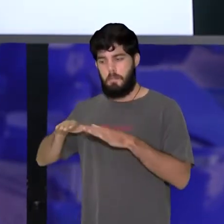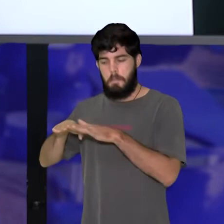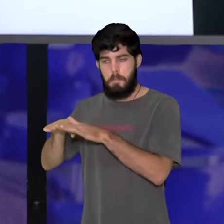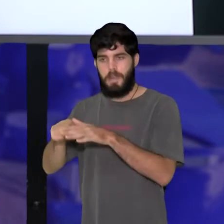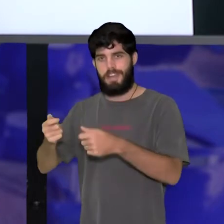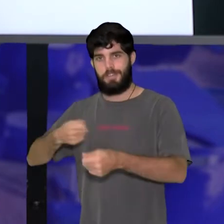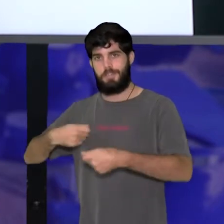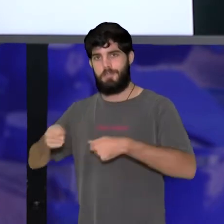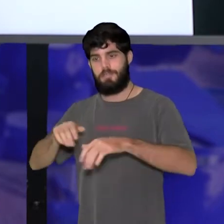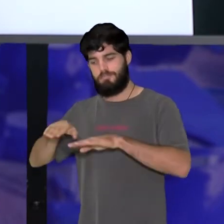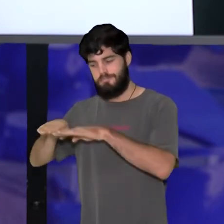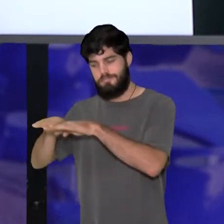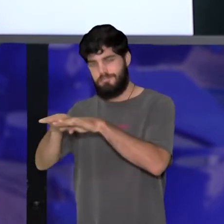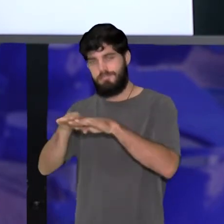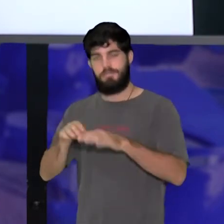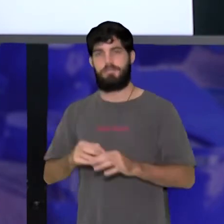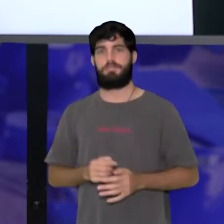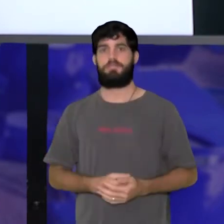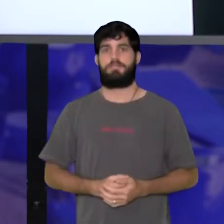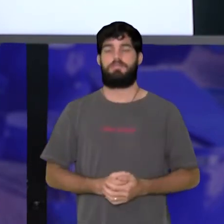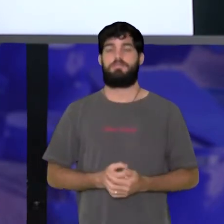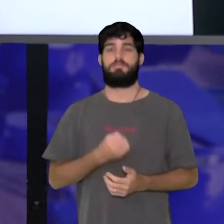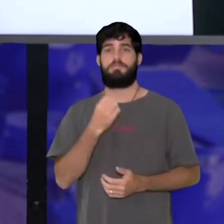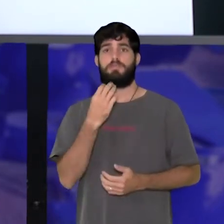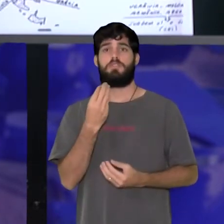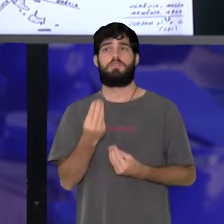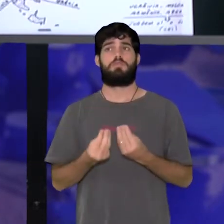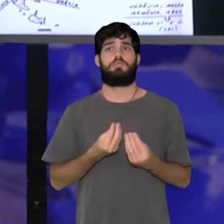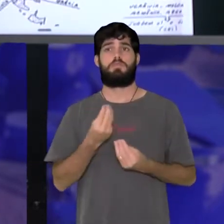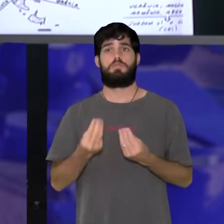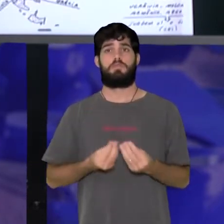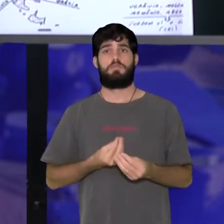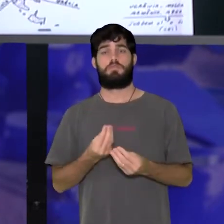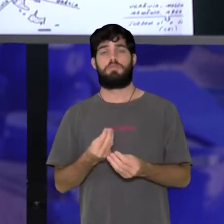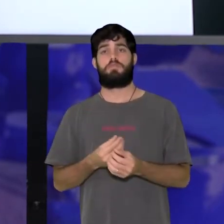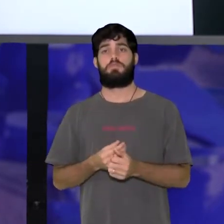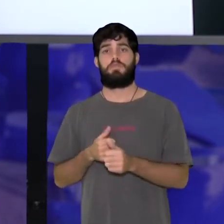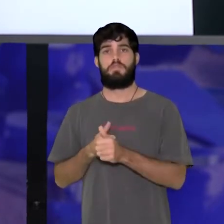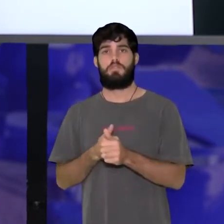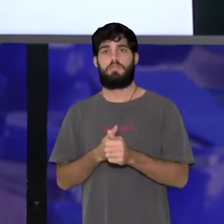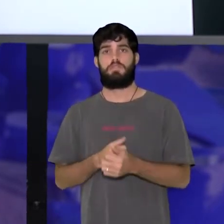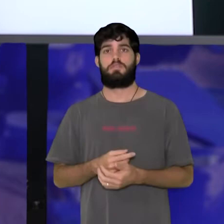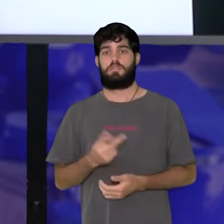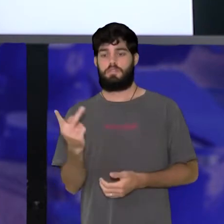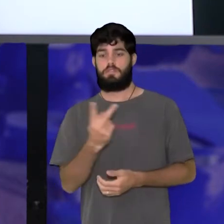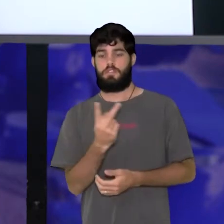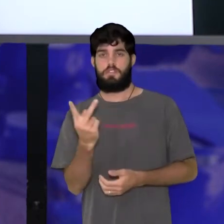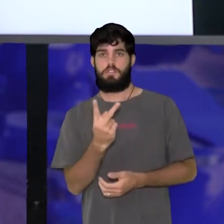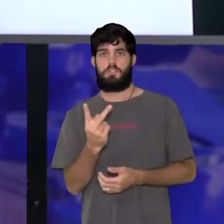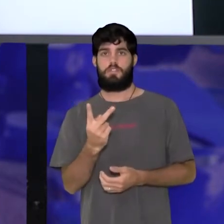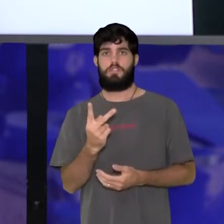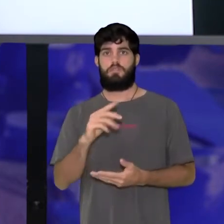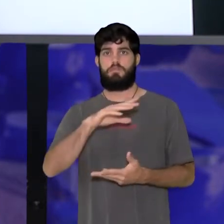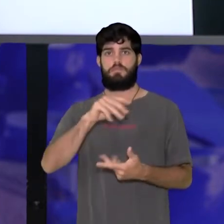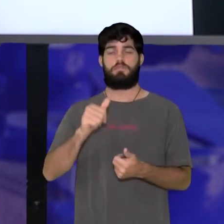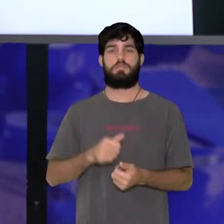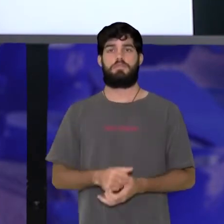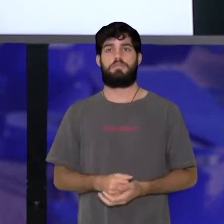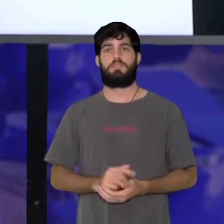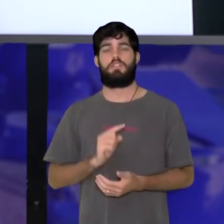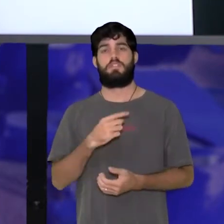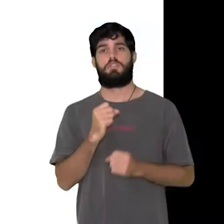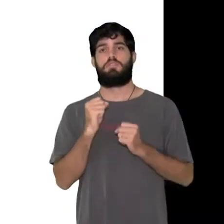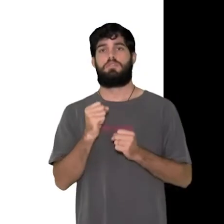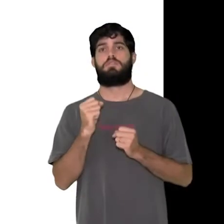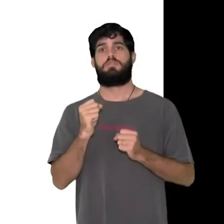planificada, Bom, como é que ficou essa ordem bipolar mundial, A gente pode dizer que os